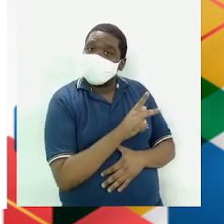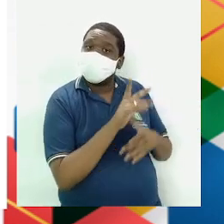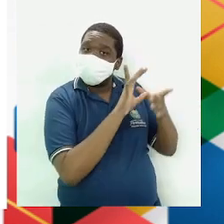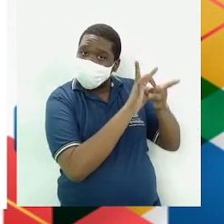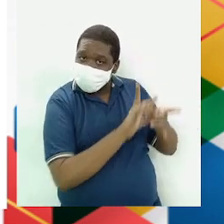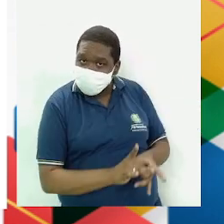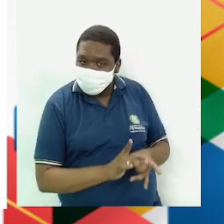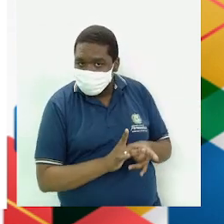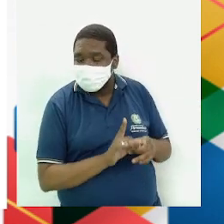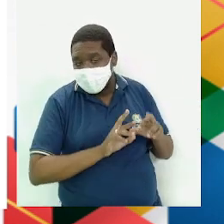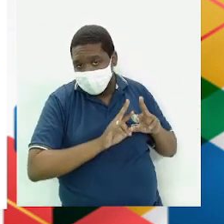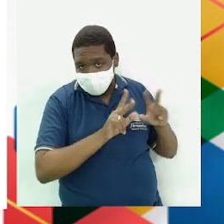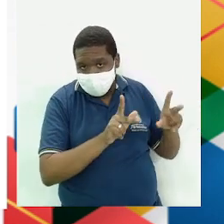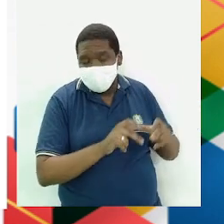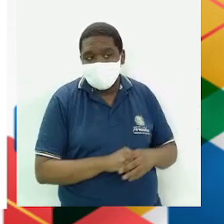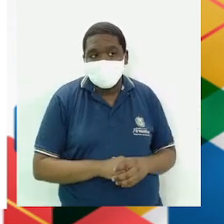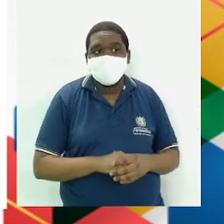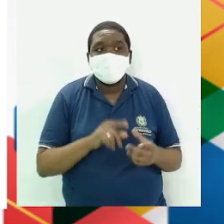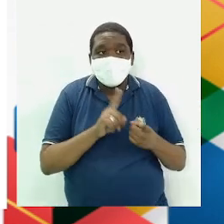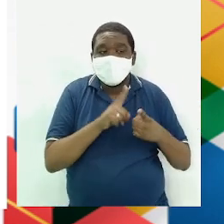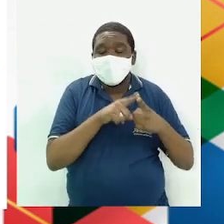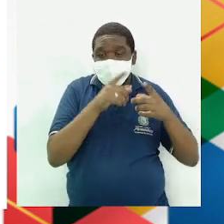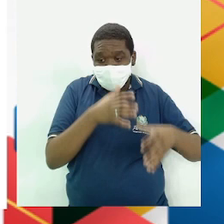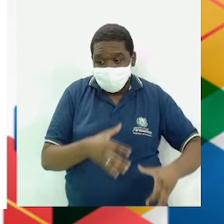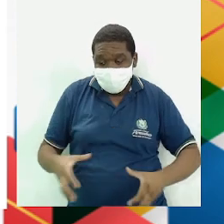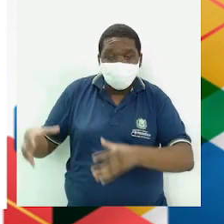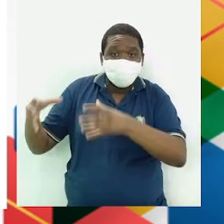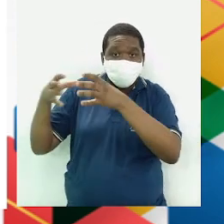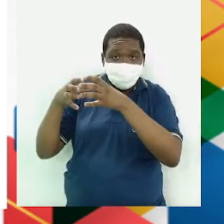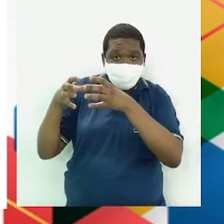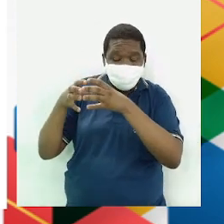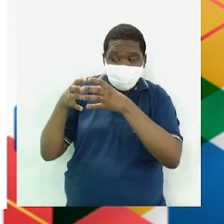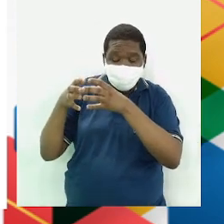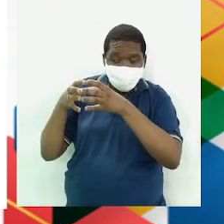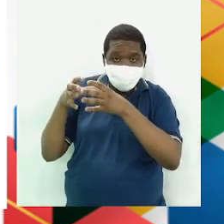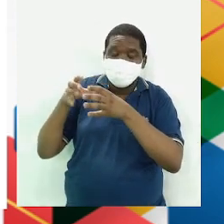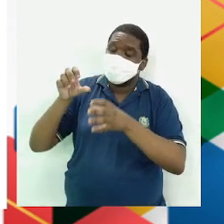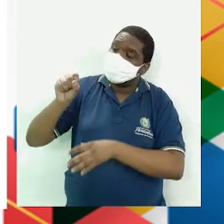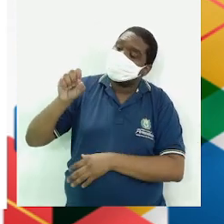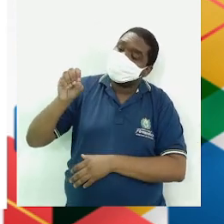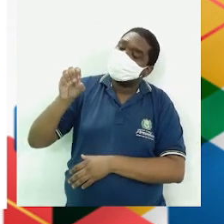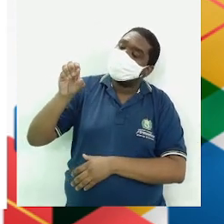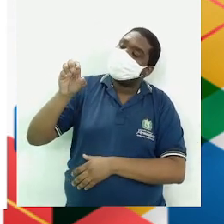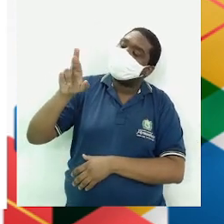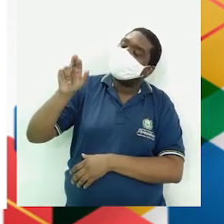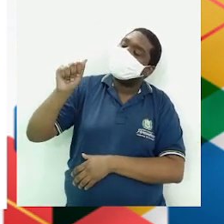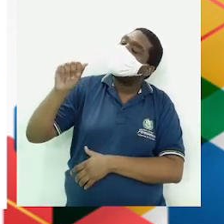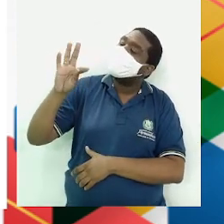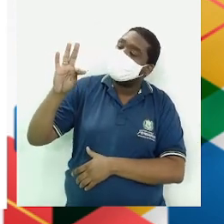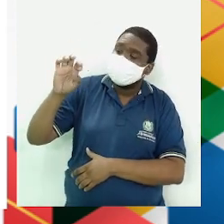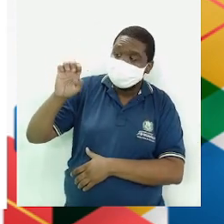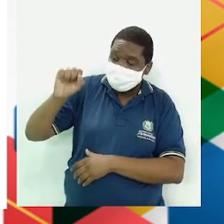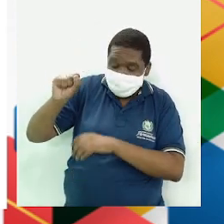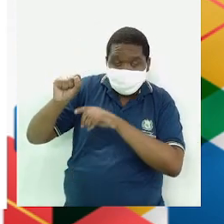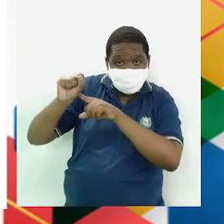pouco diferente e você agora surge Sócrates. E Sócrates, ele surge com uma filosofia